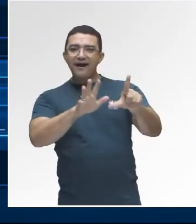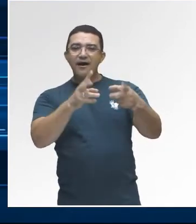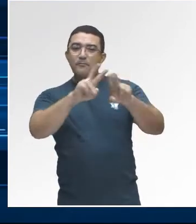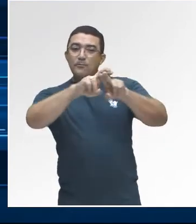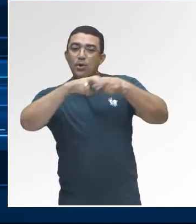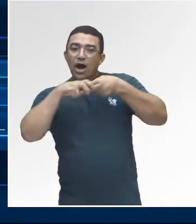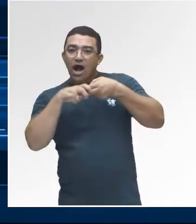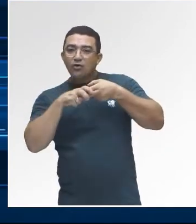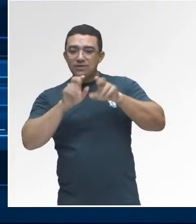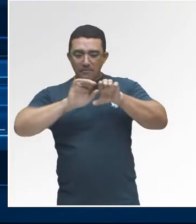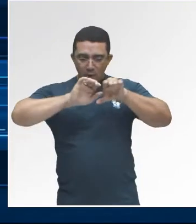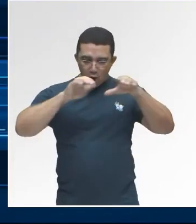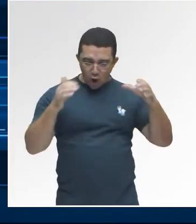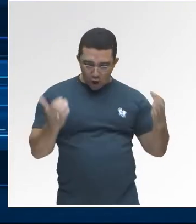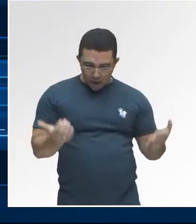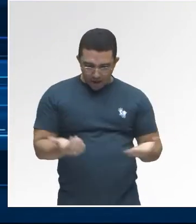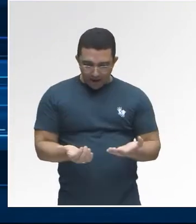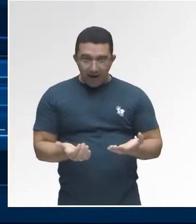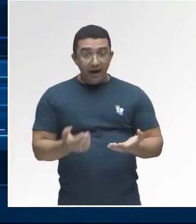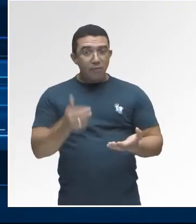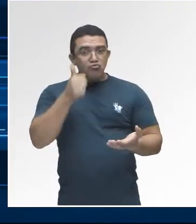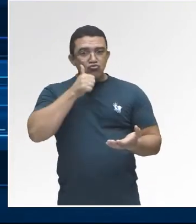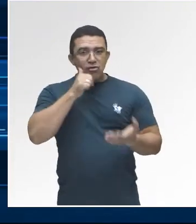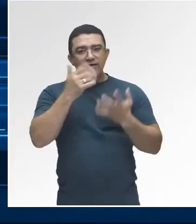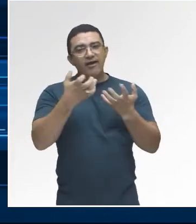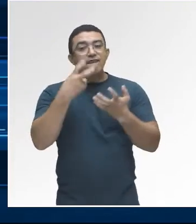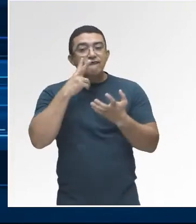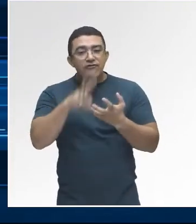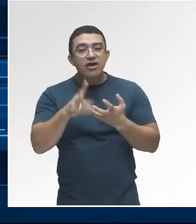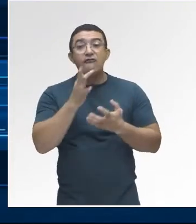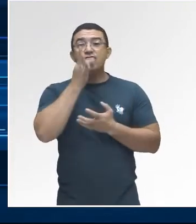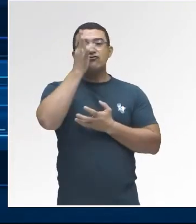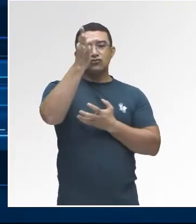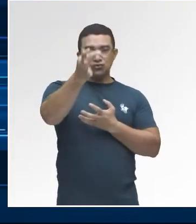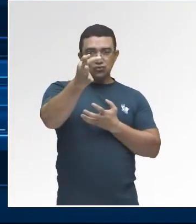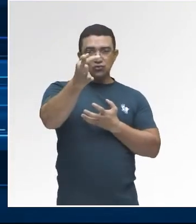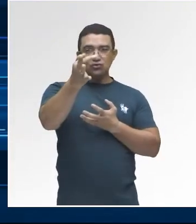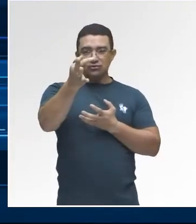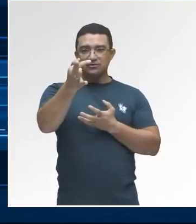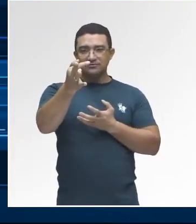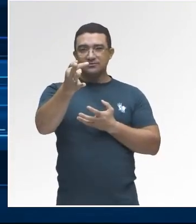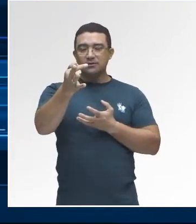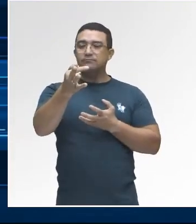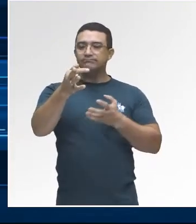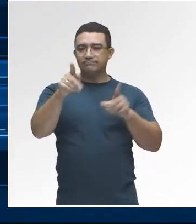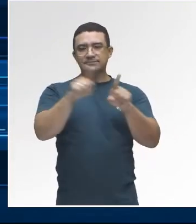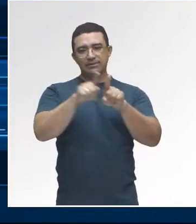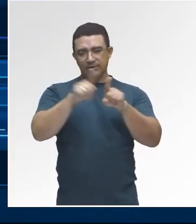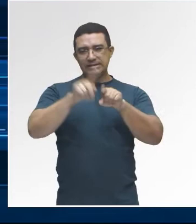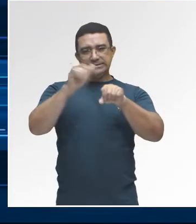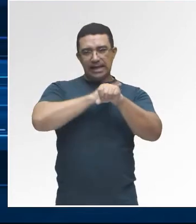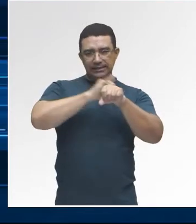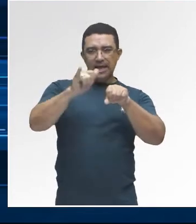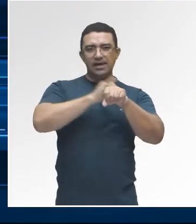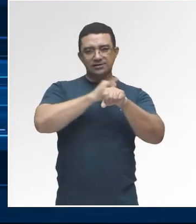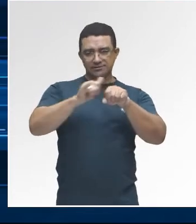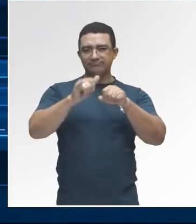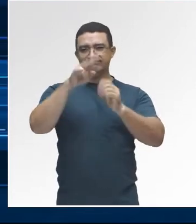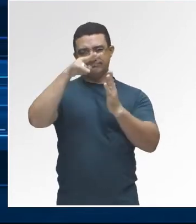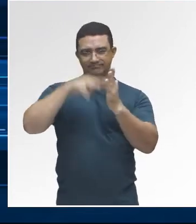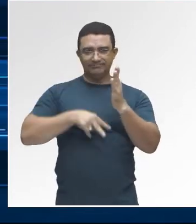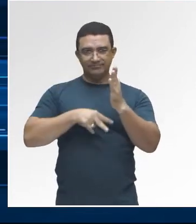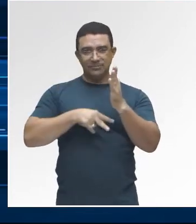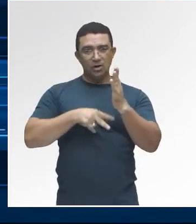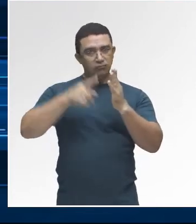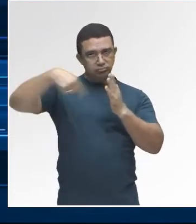outro elemento. Tudo bem? Então, prediction também é uma estratégia de leitura. Vamos continuar. Tem que anotar,